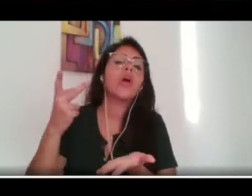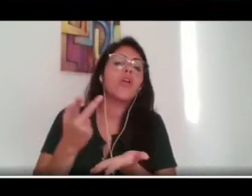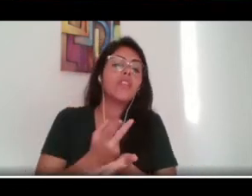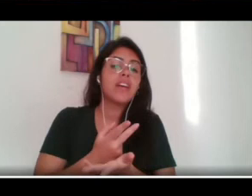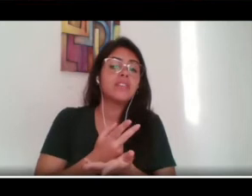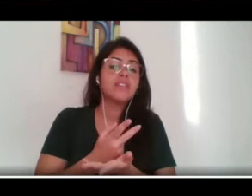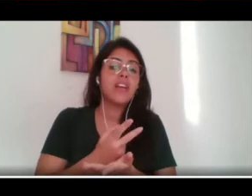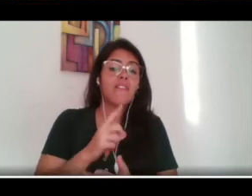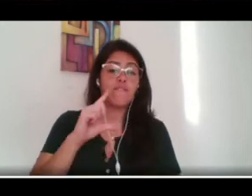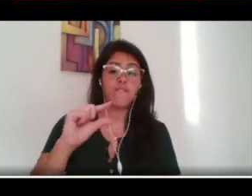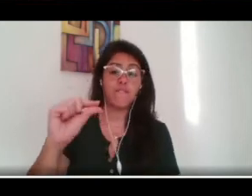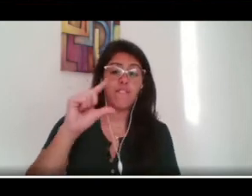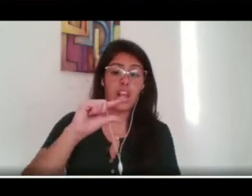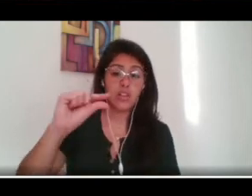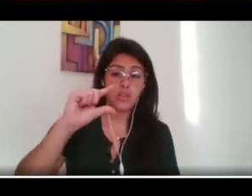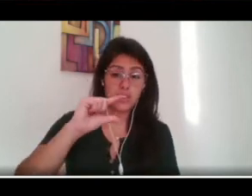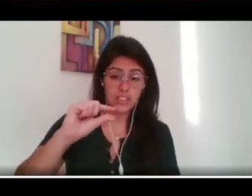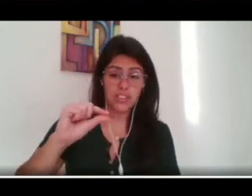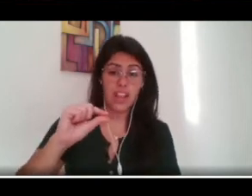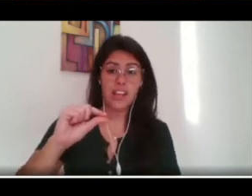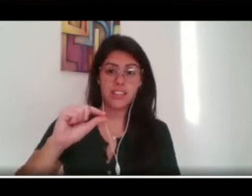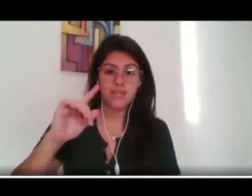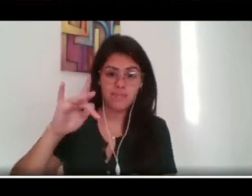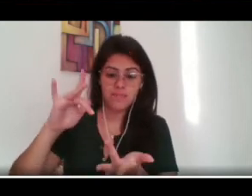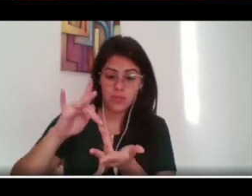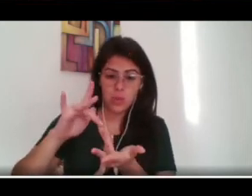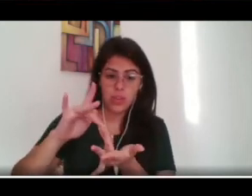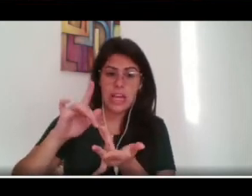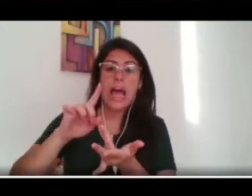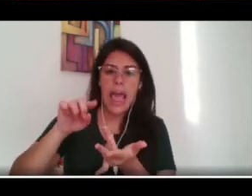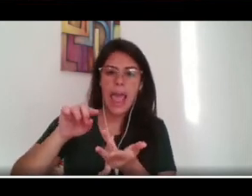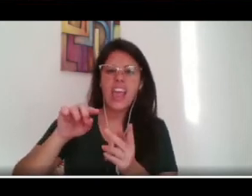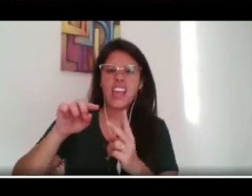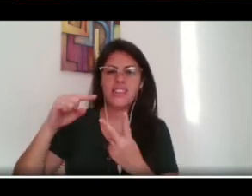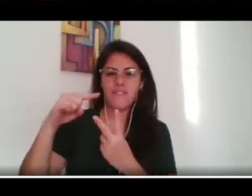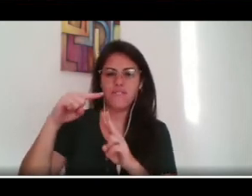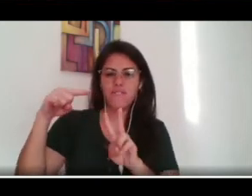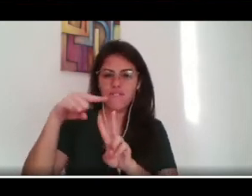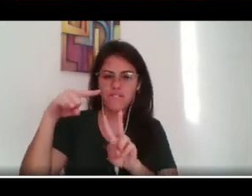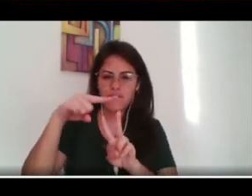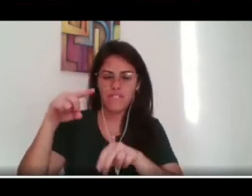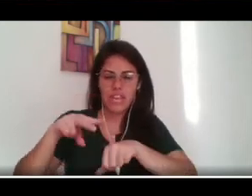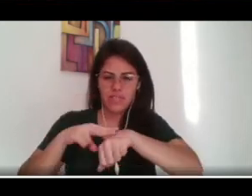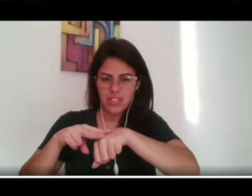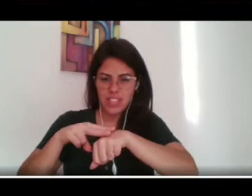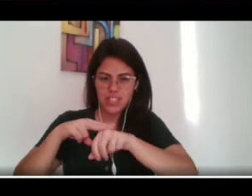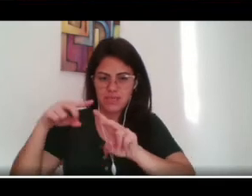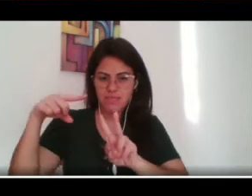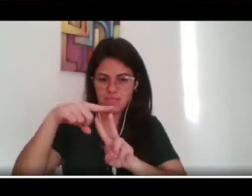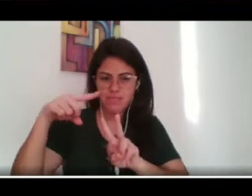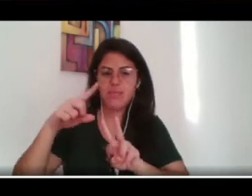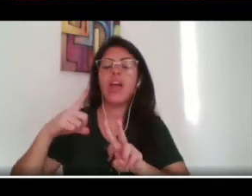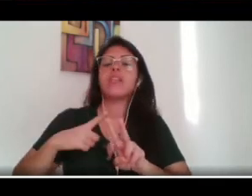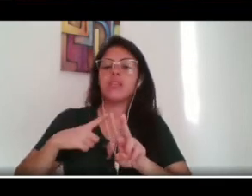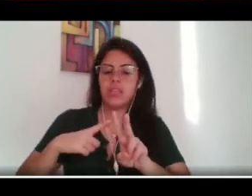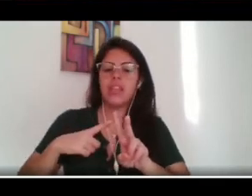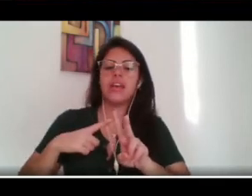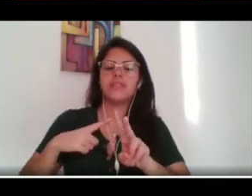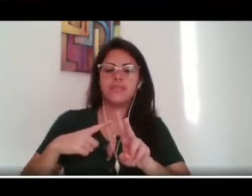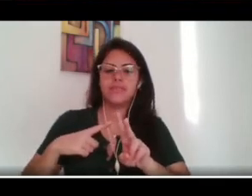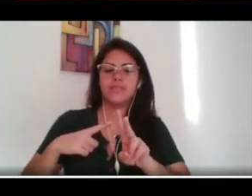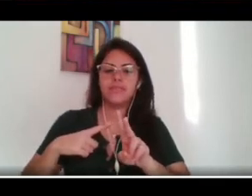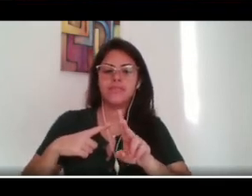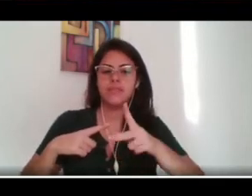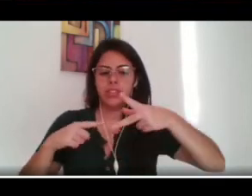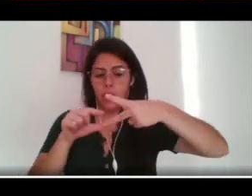aqui. Tem uma componente em x e tem uma componente em y. Observe que a componente em y é negativa. Então,